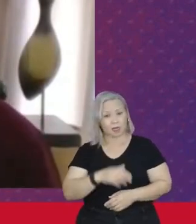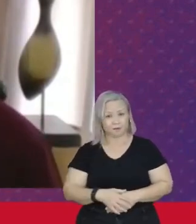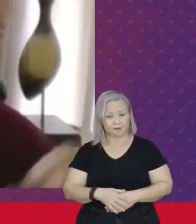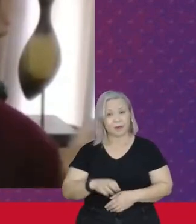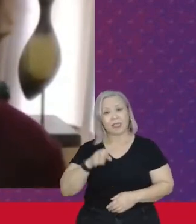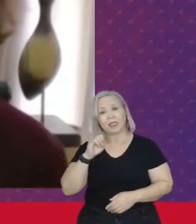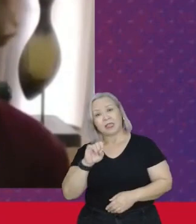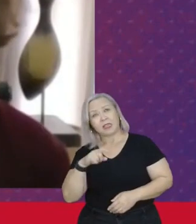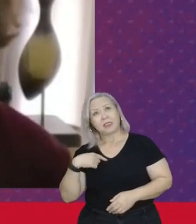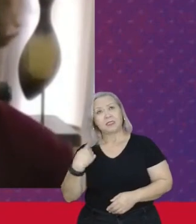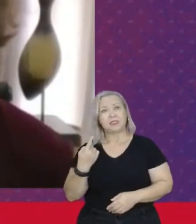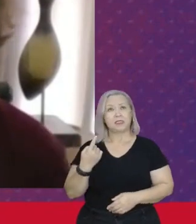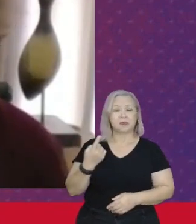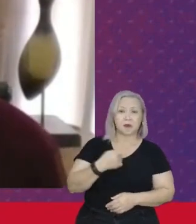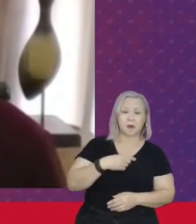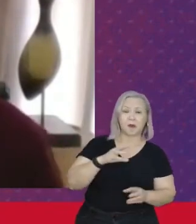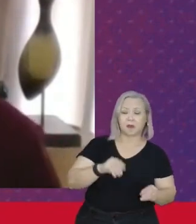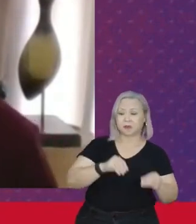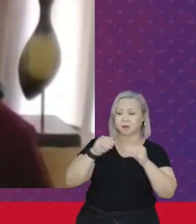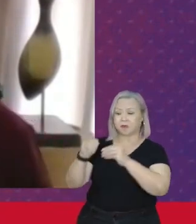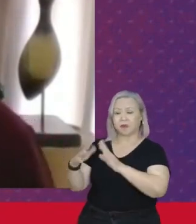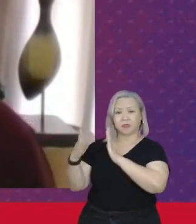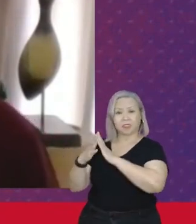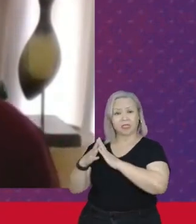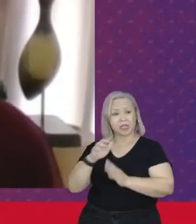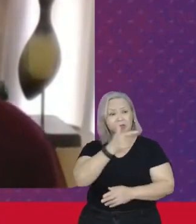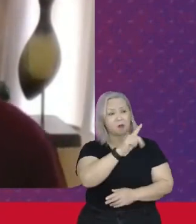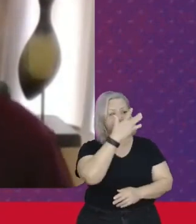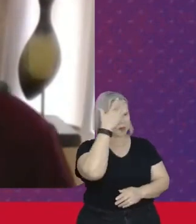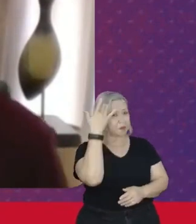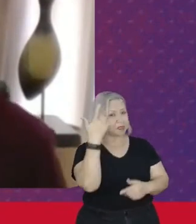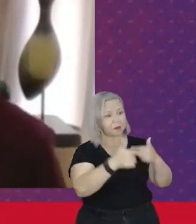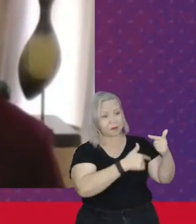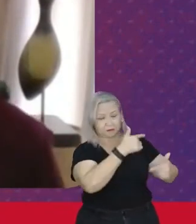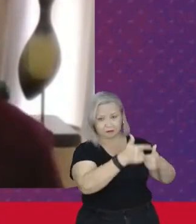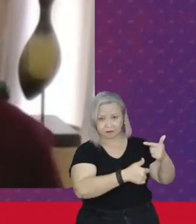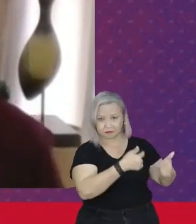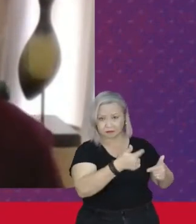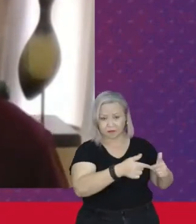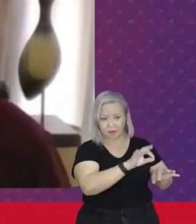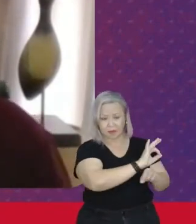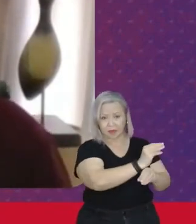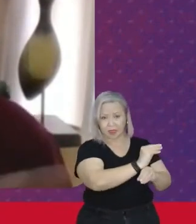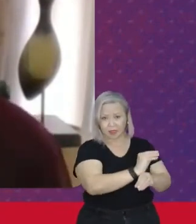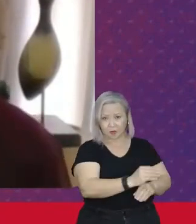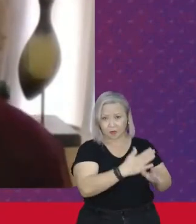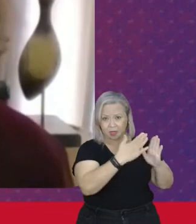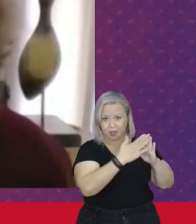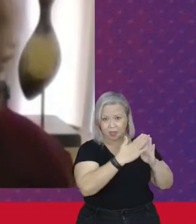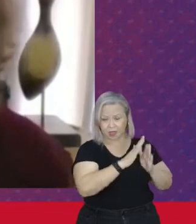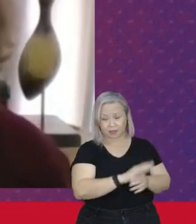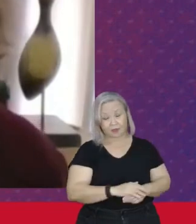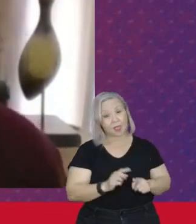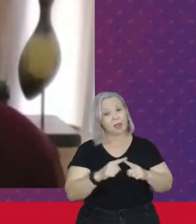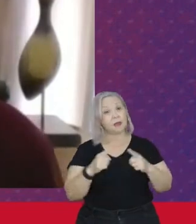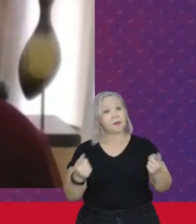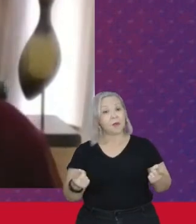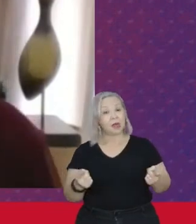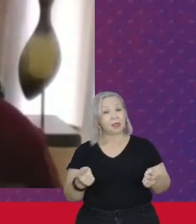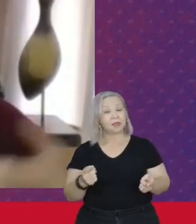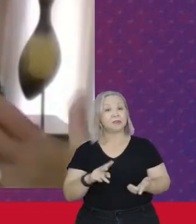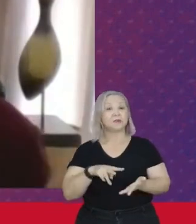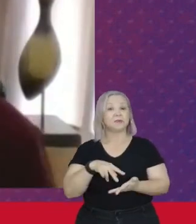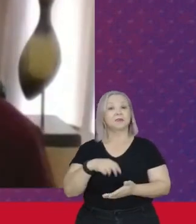vai na feira, alguém faz um café, alguém varre uma casa, mas quando a gente está em casa, esse alguém desaparece